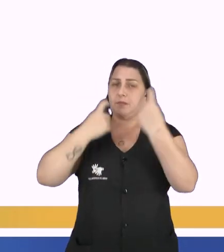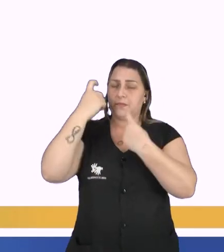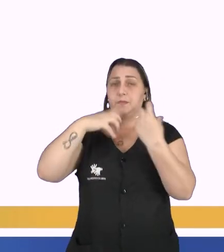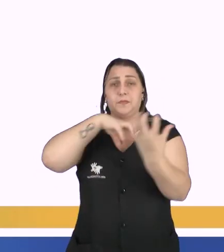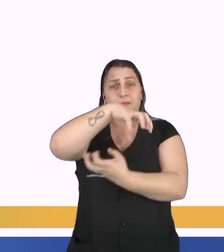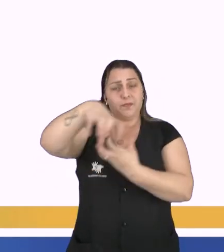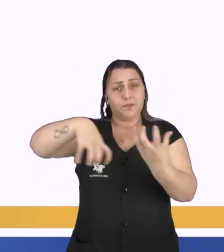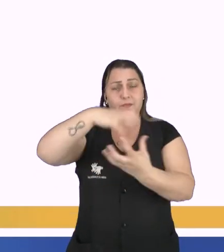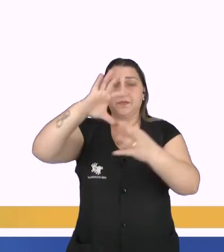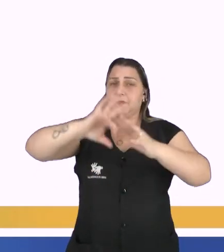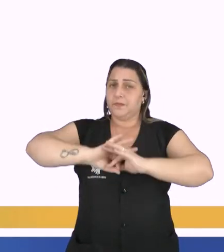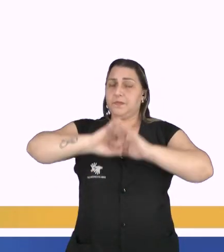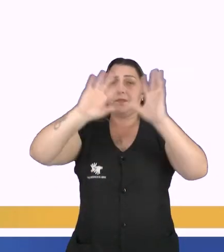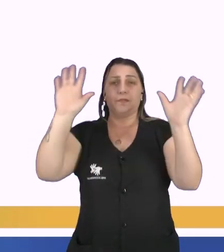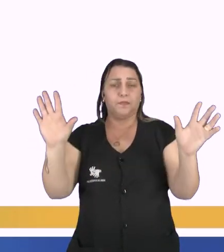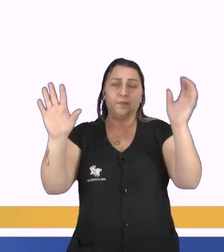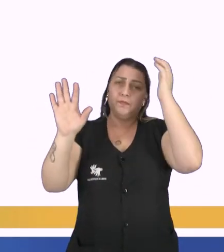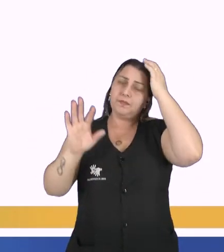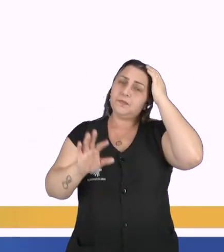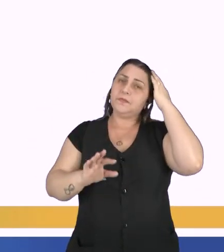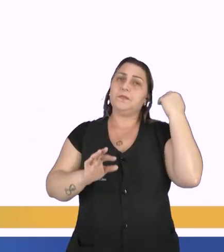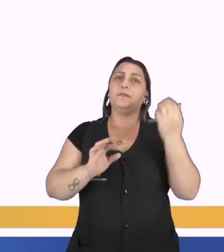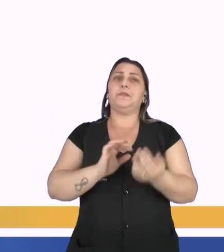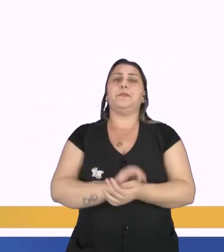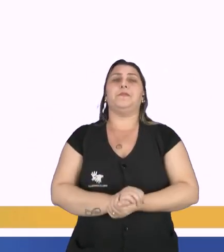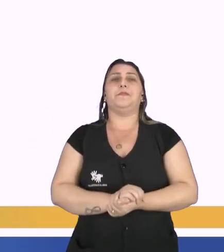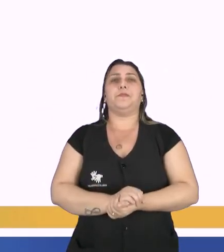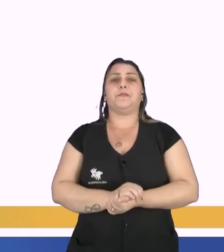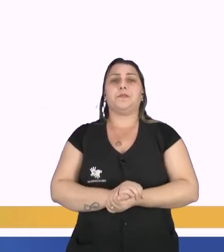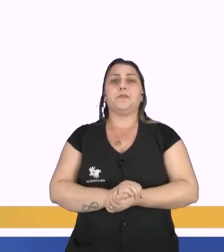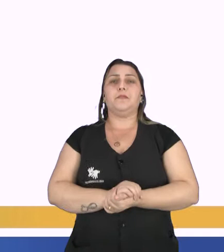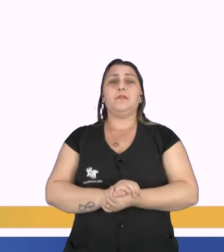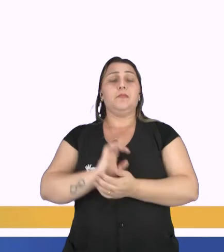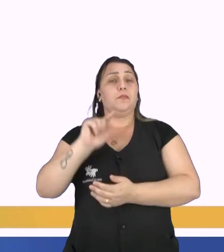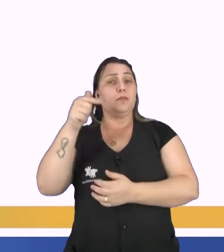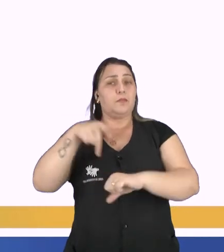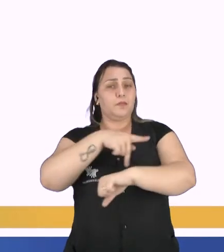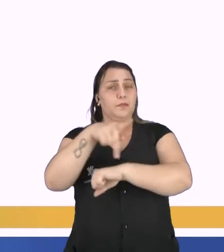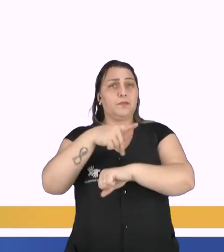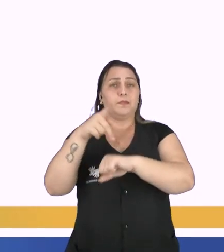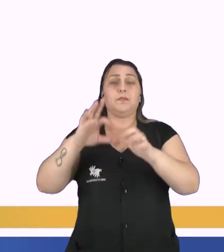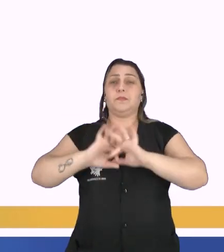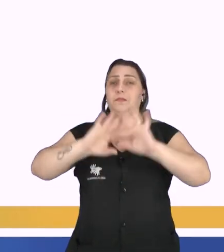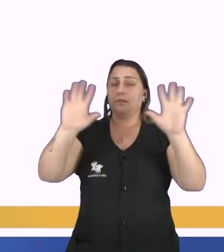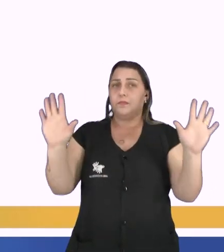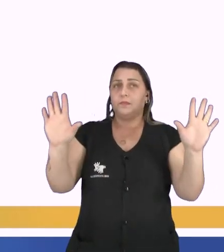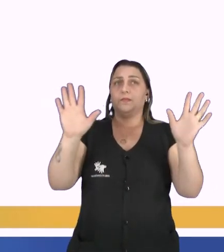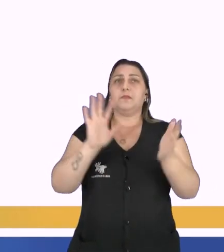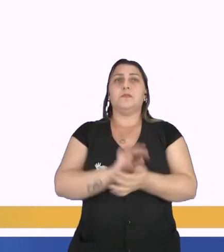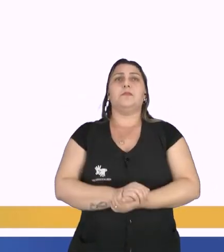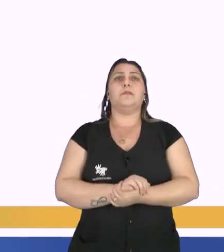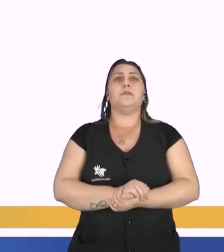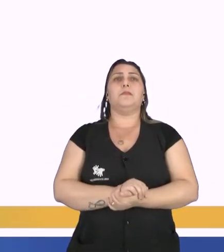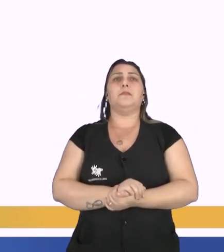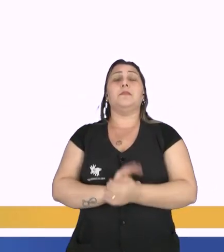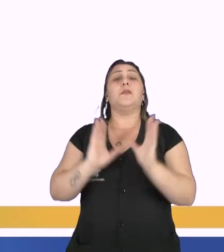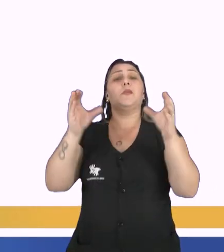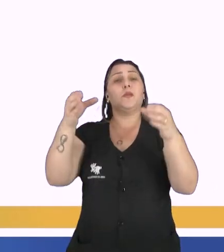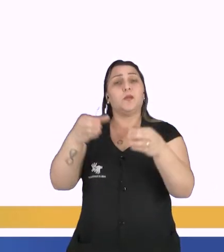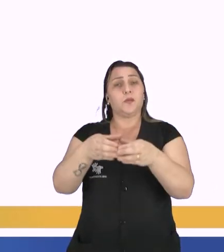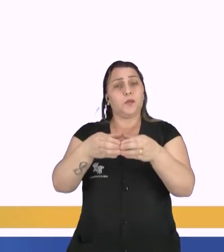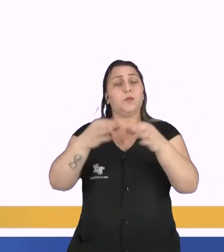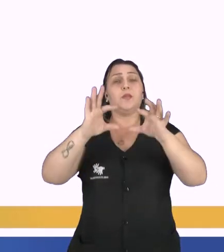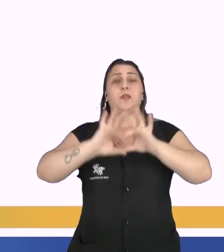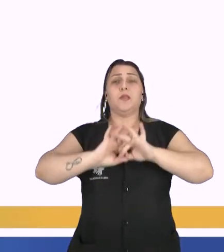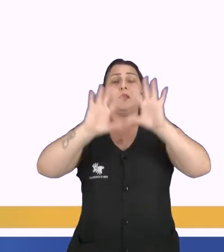com o intuito de se tornarem autônomas, se tornarem outro país, tá, pessoal? E aí o grupo